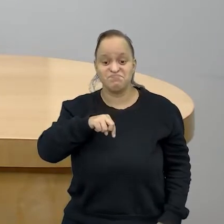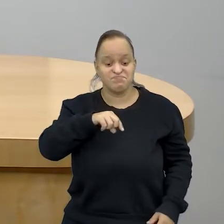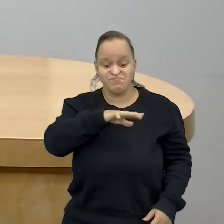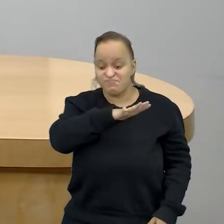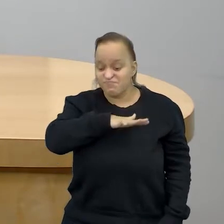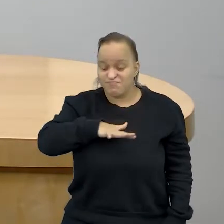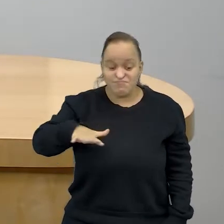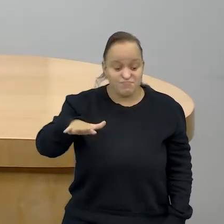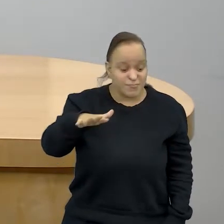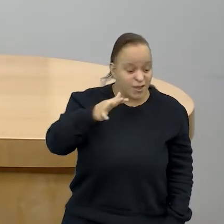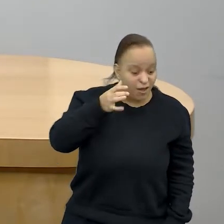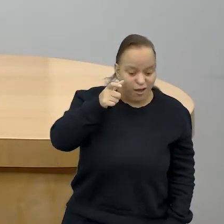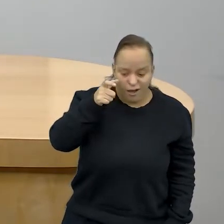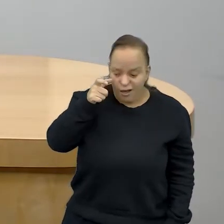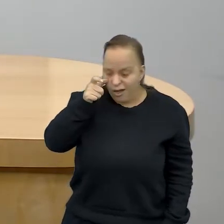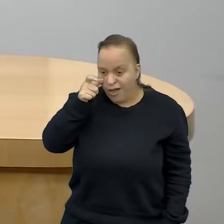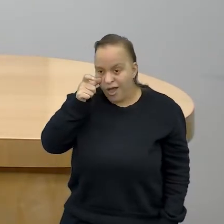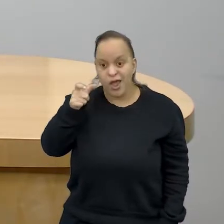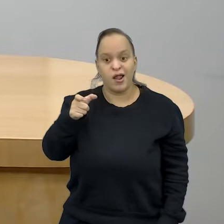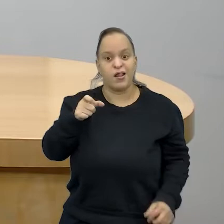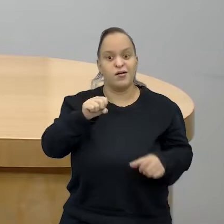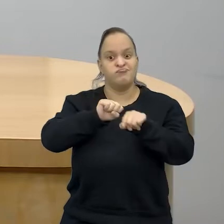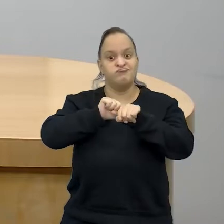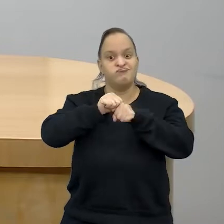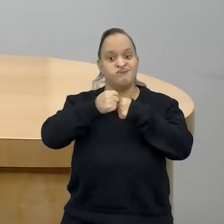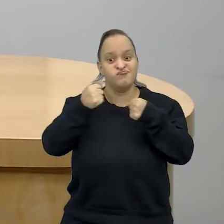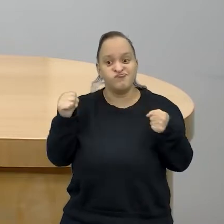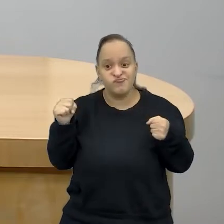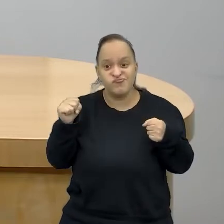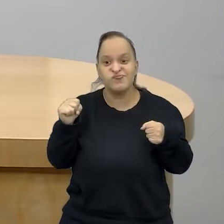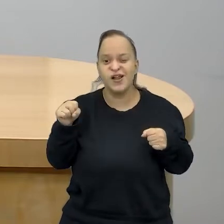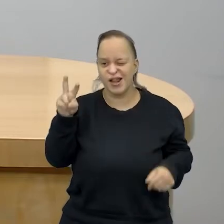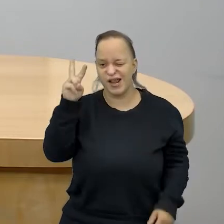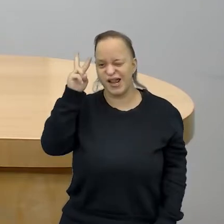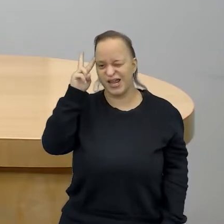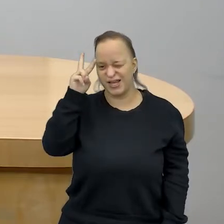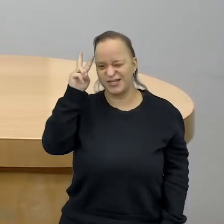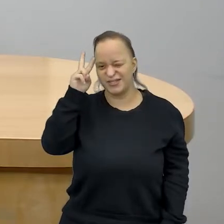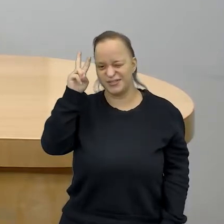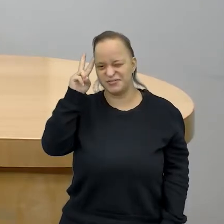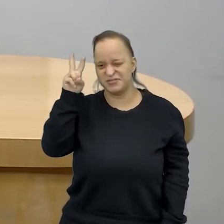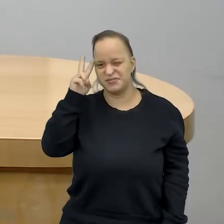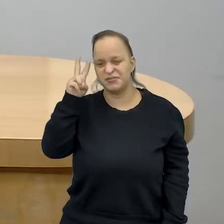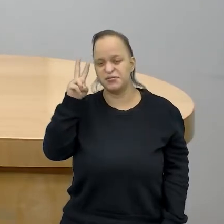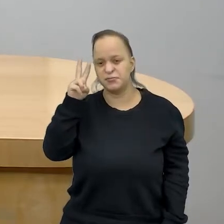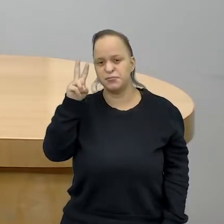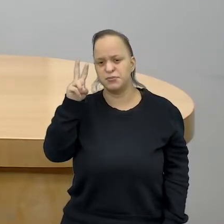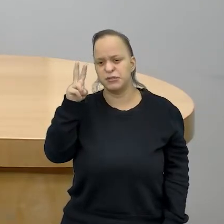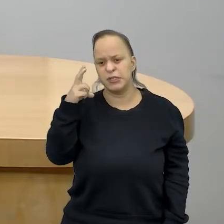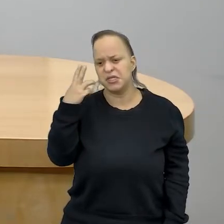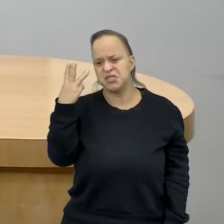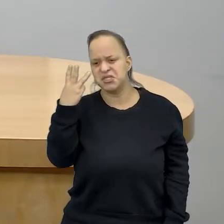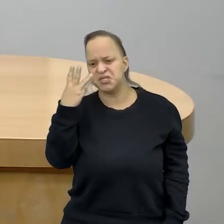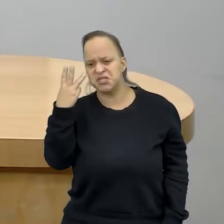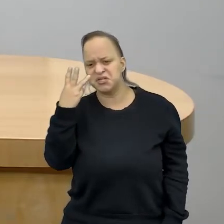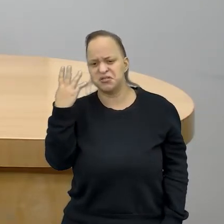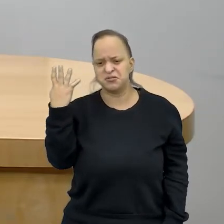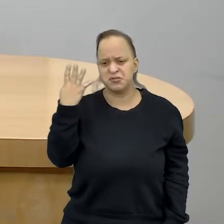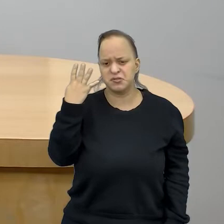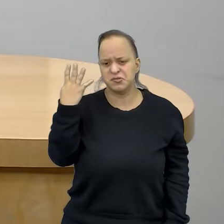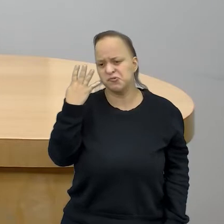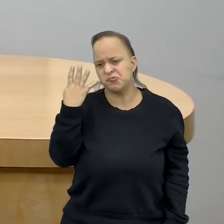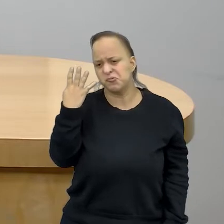mansão com containers, né? Vocês viram que ele construiu em módulos, né? Então ele comprou acho que 3 ou 4